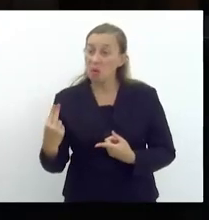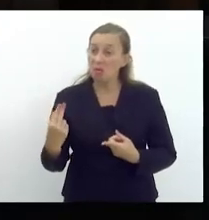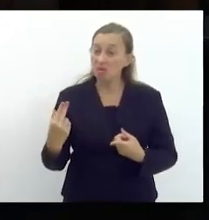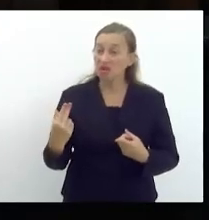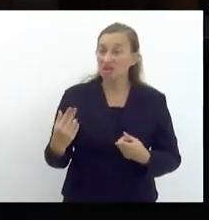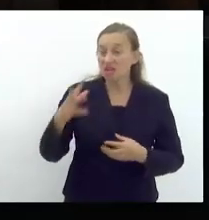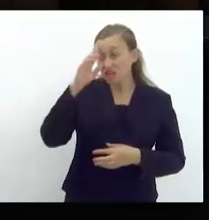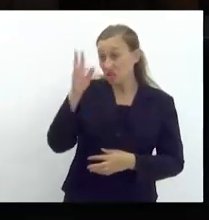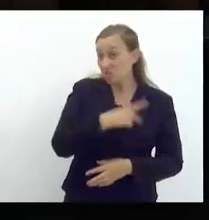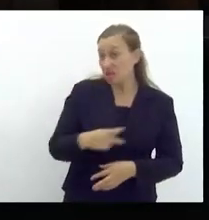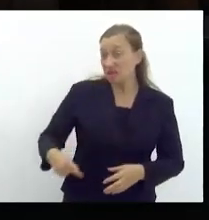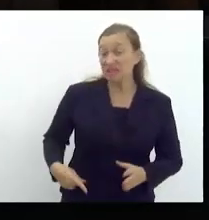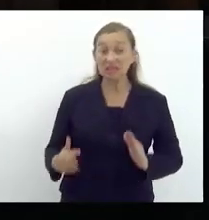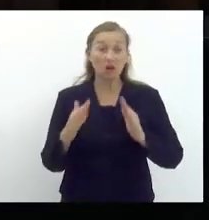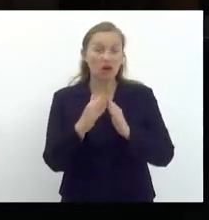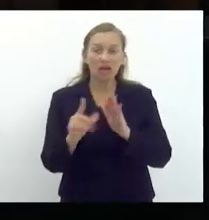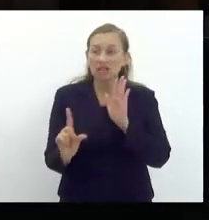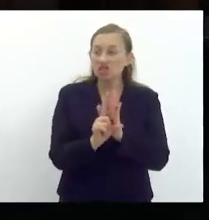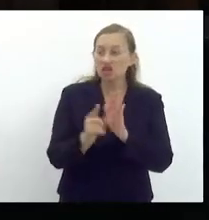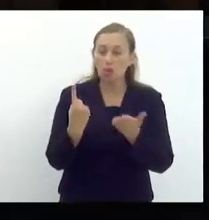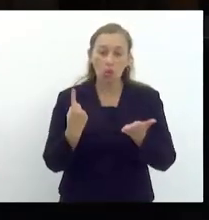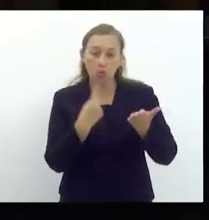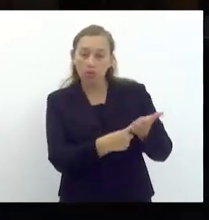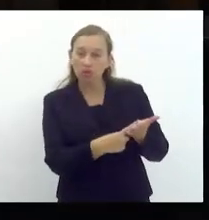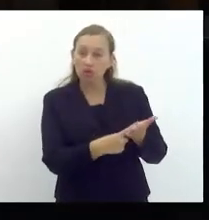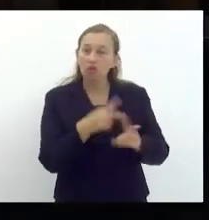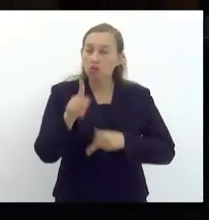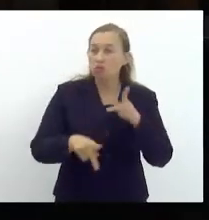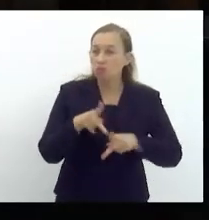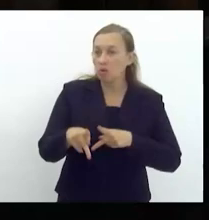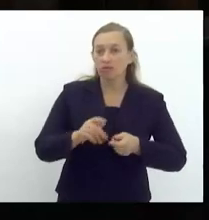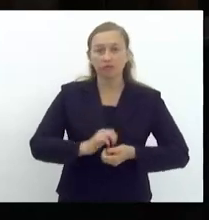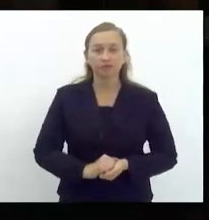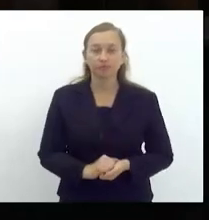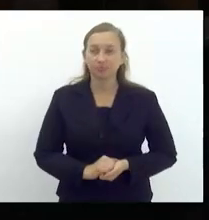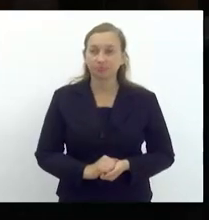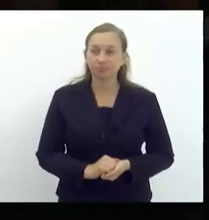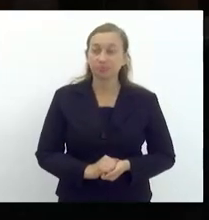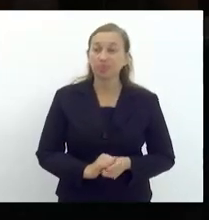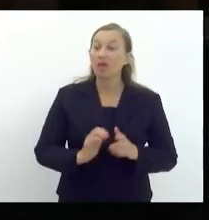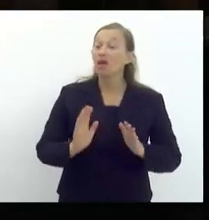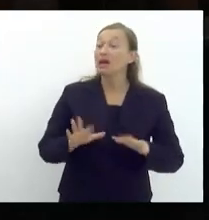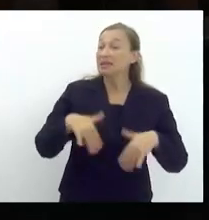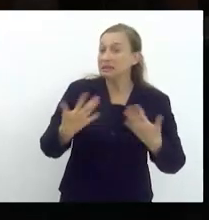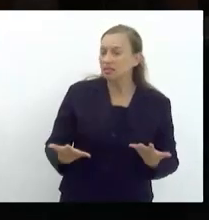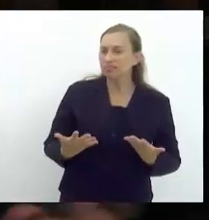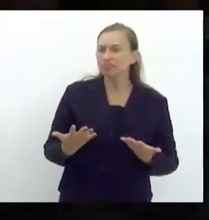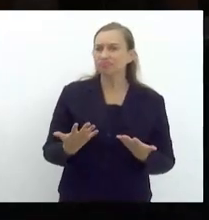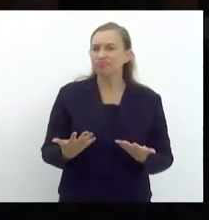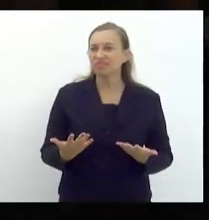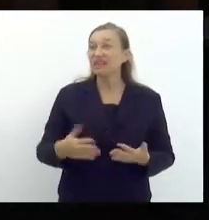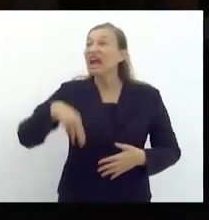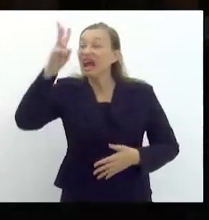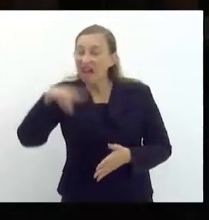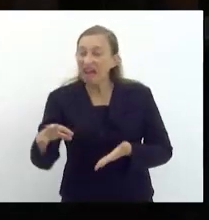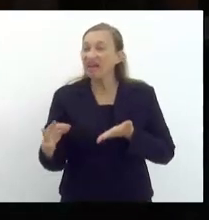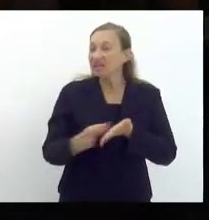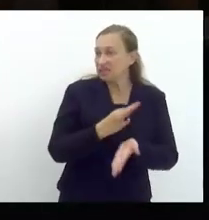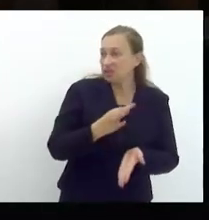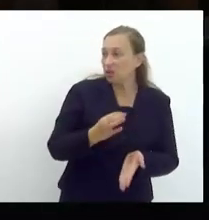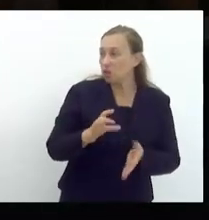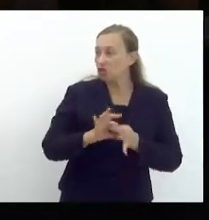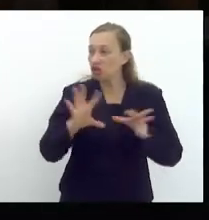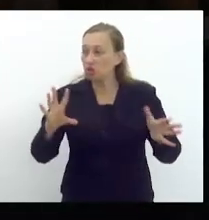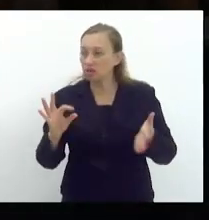senhor presidente é de uma casa Legislativa comprometida com o povo pobre então não tem essa de Quem assinou Quem deixou